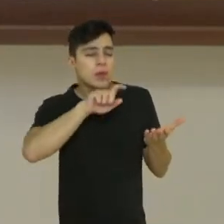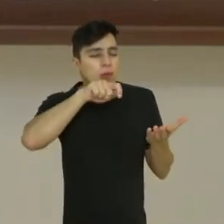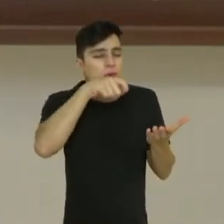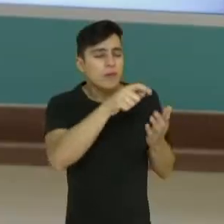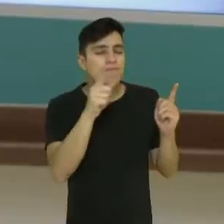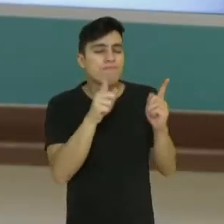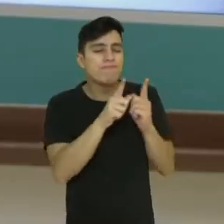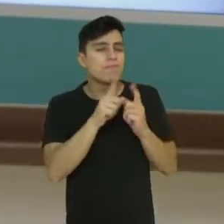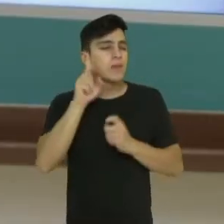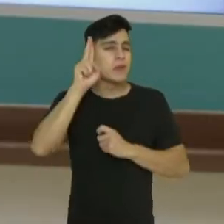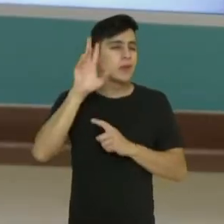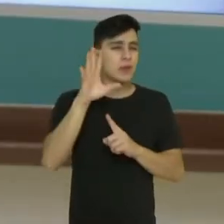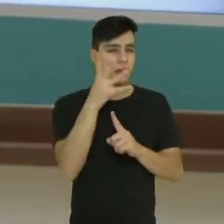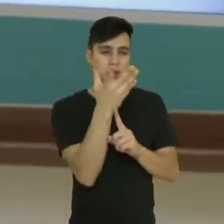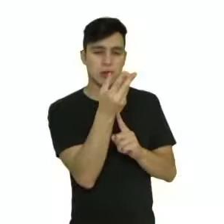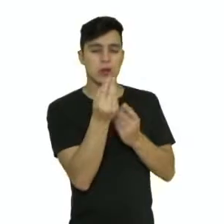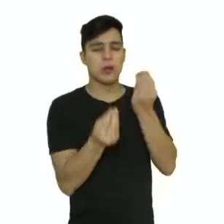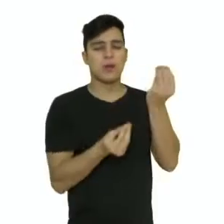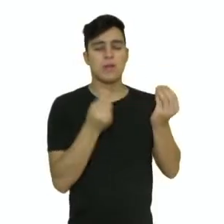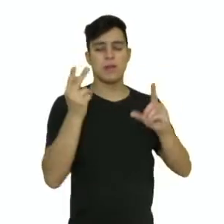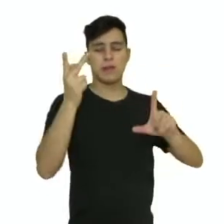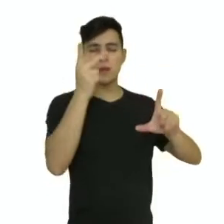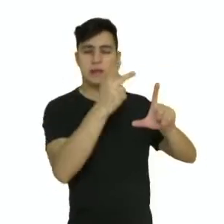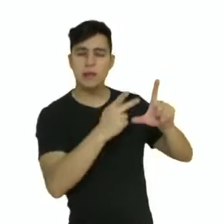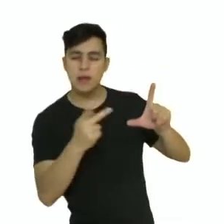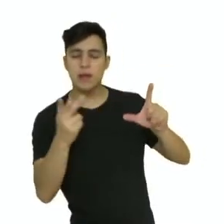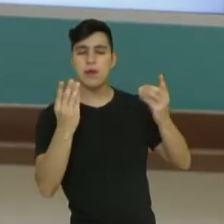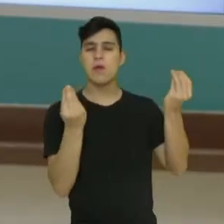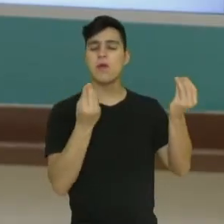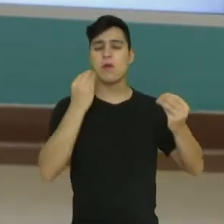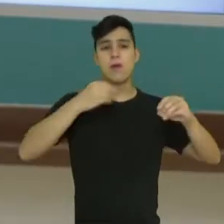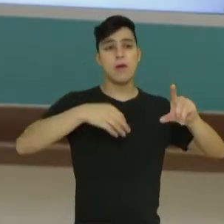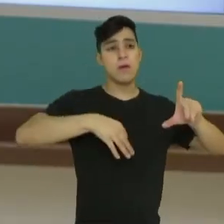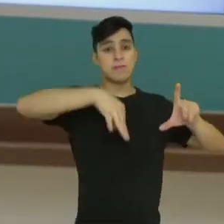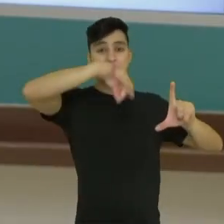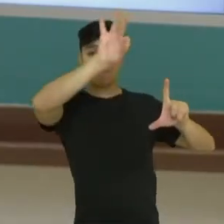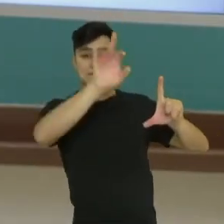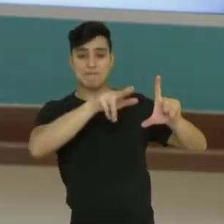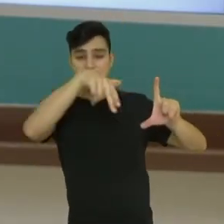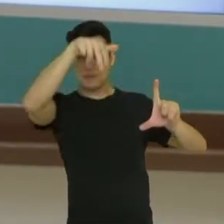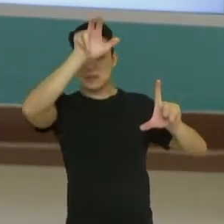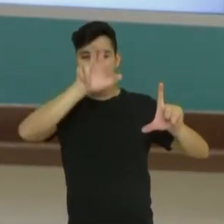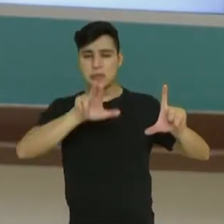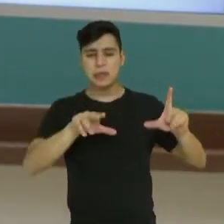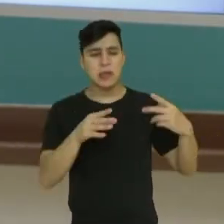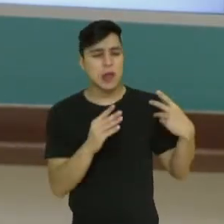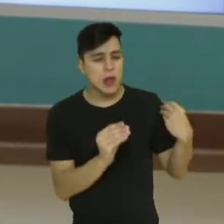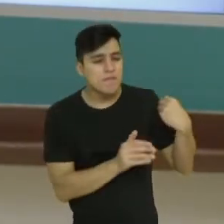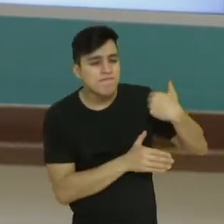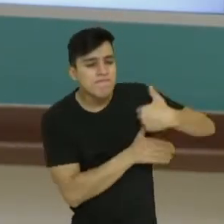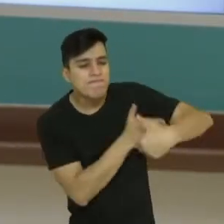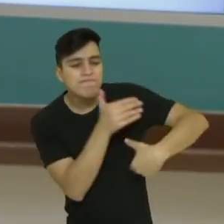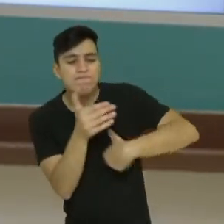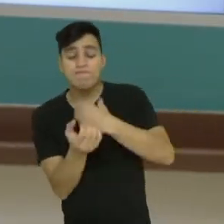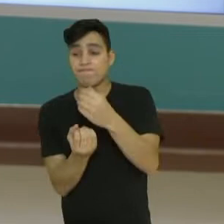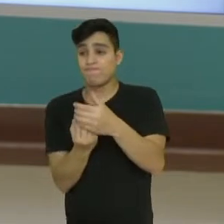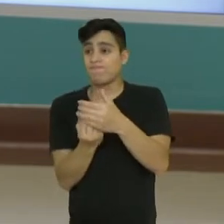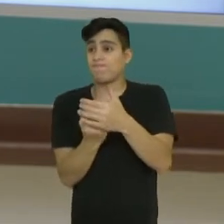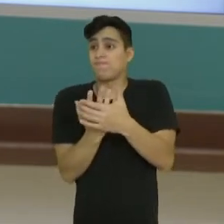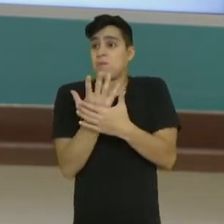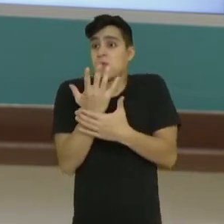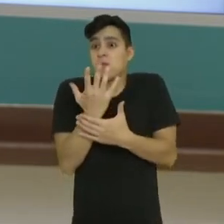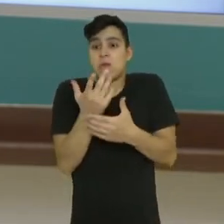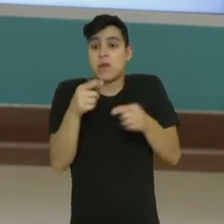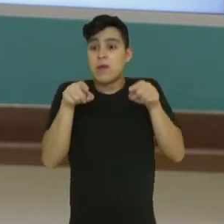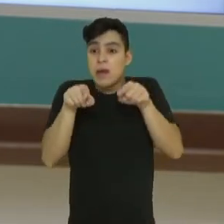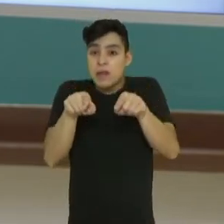Vamos conhecer um pouco sobre a história do desenho e da pintura e a gente vai ver também a sua evolução técnica, de como ela se transforma numa linguagem e como